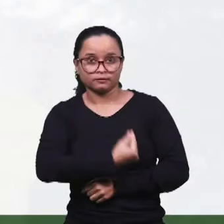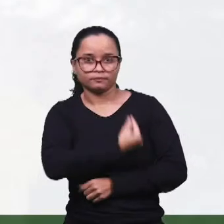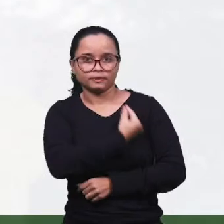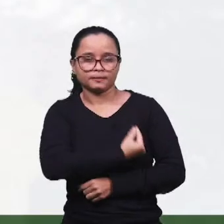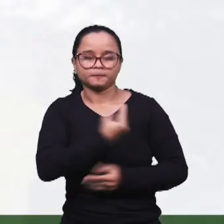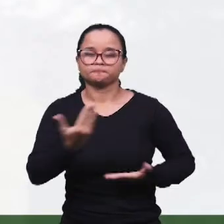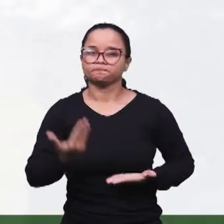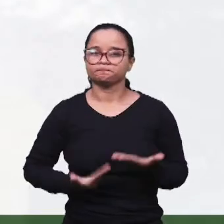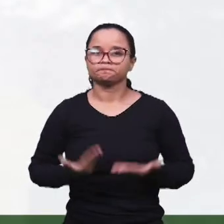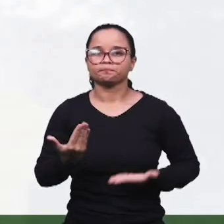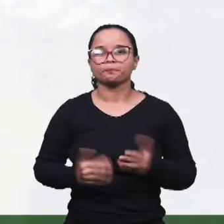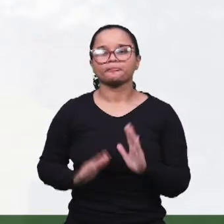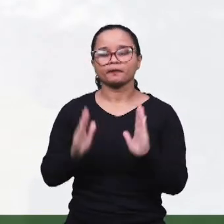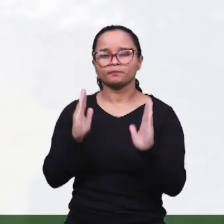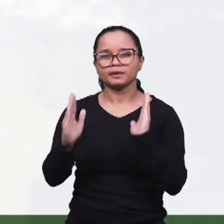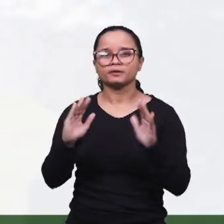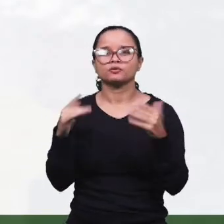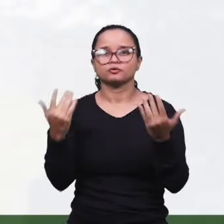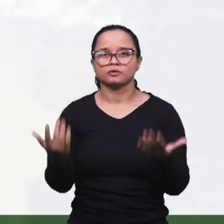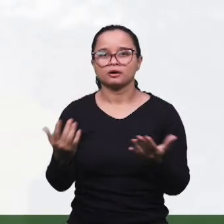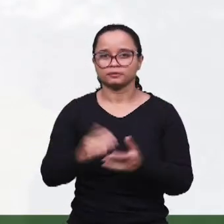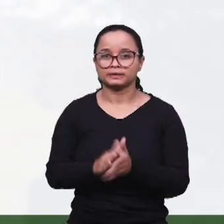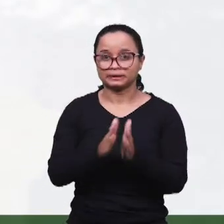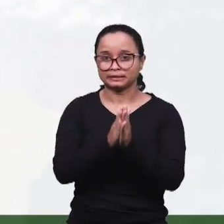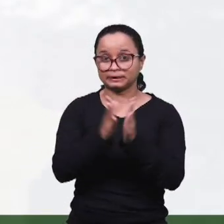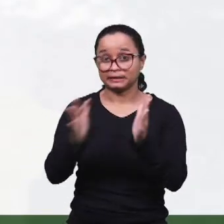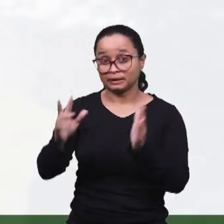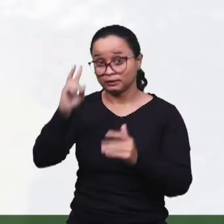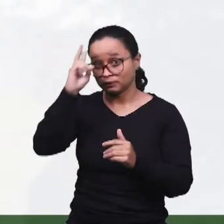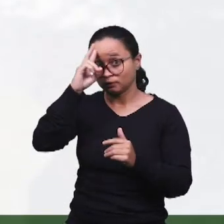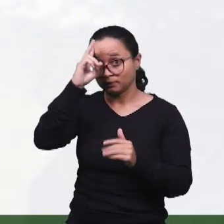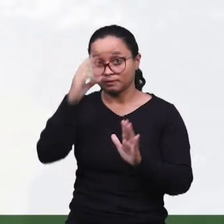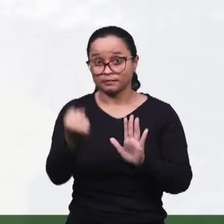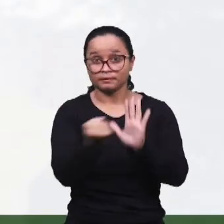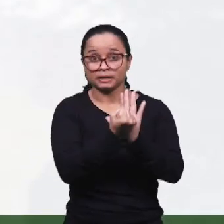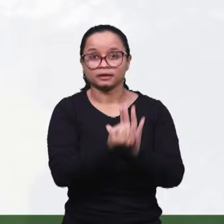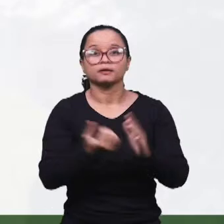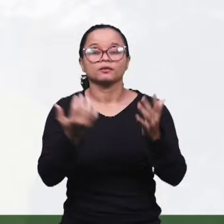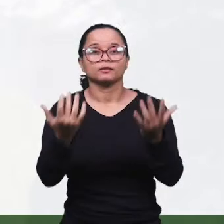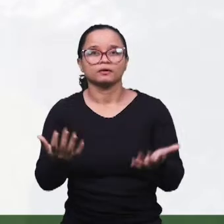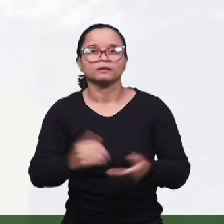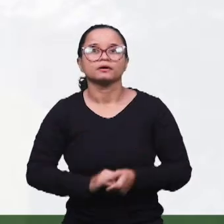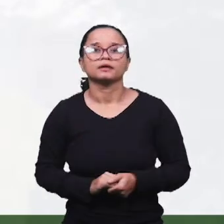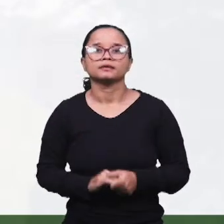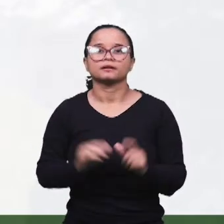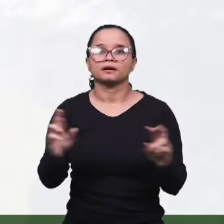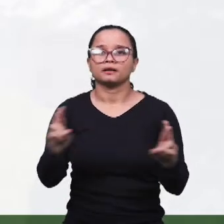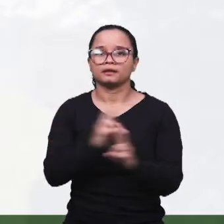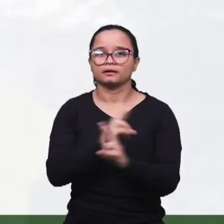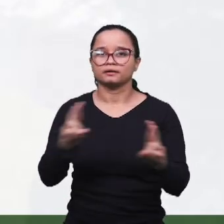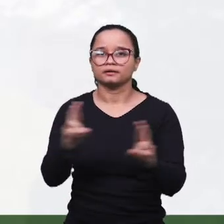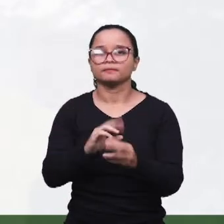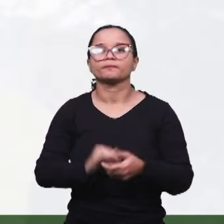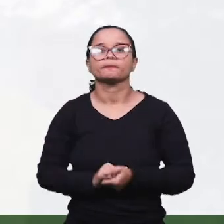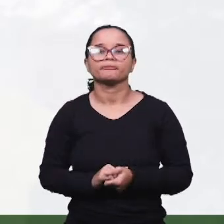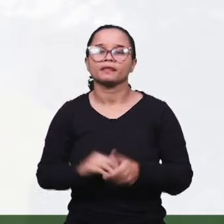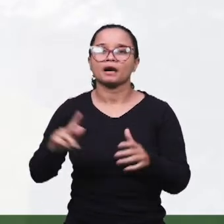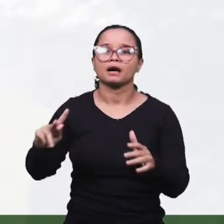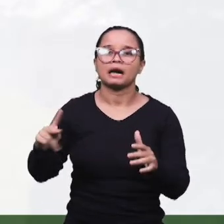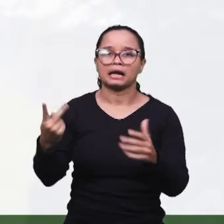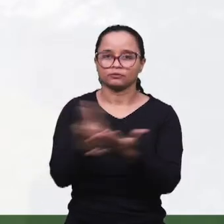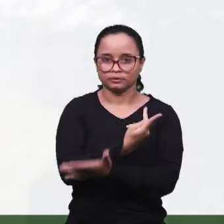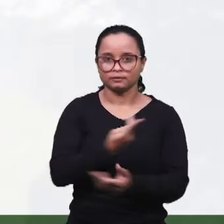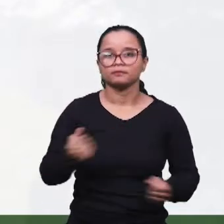igreja e em que tempo histórico se deu? Ou seja, marcador profético está relacionado a